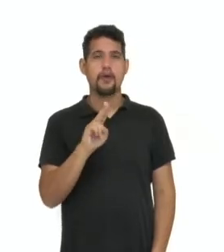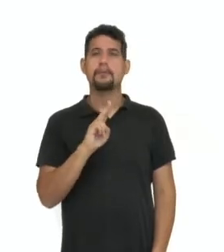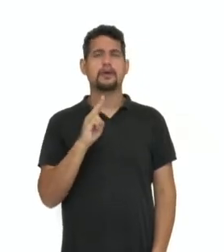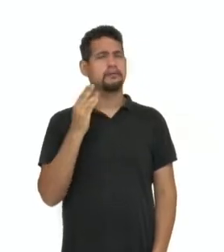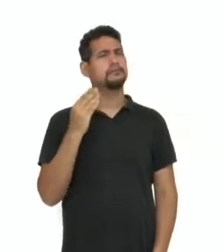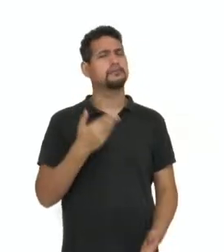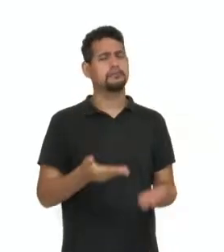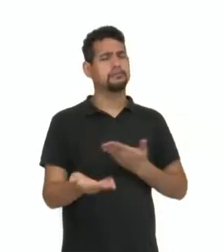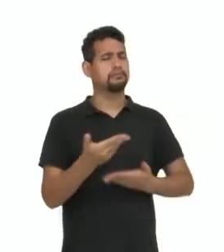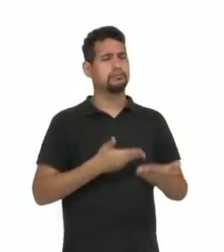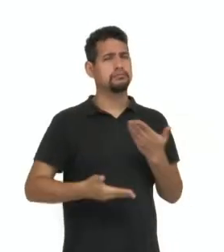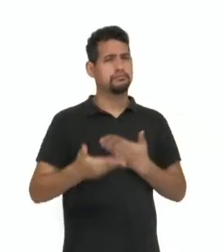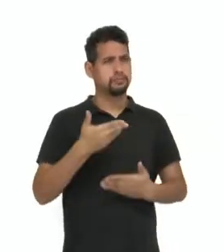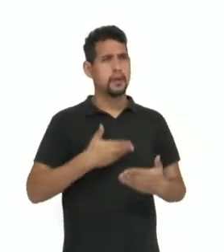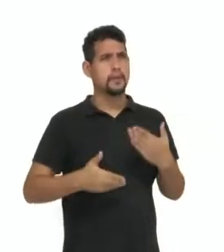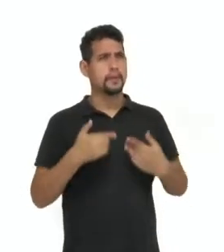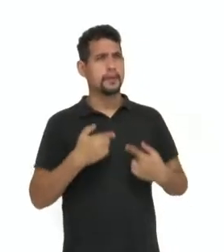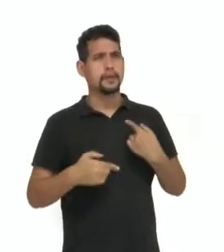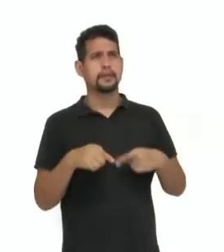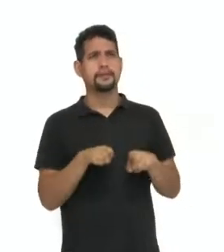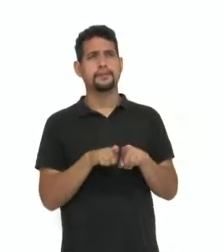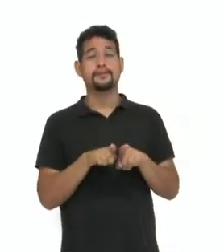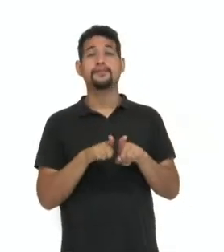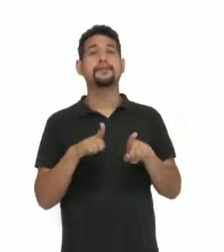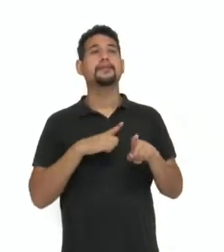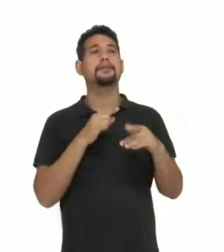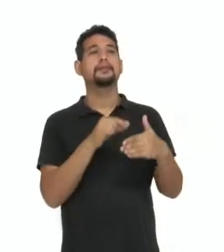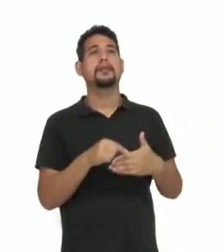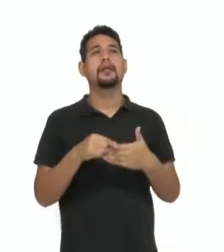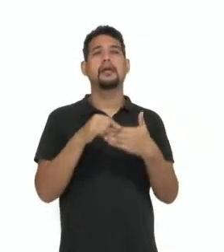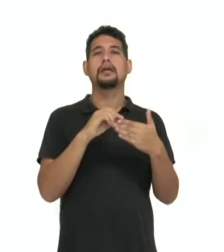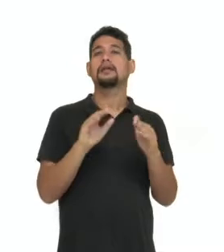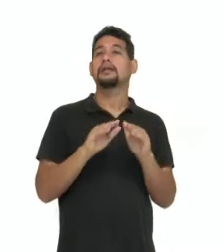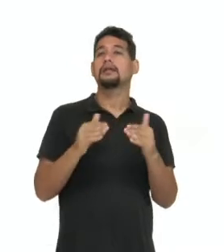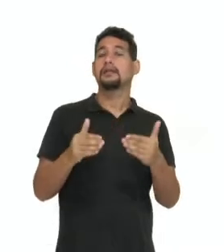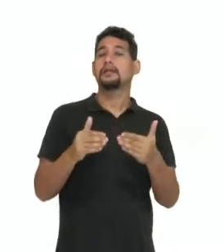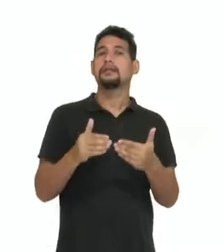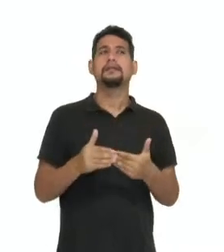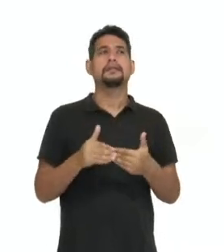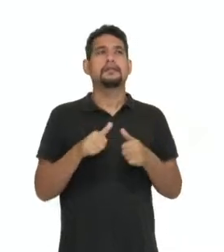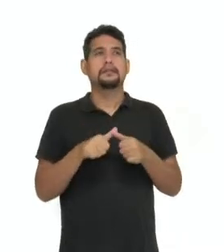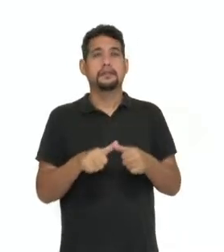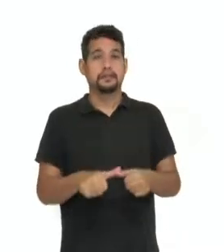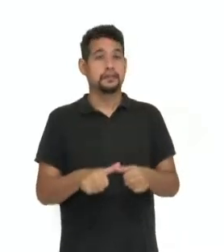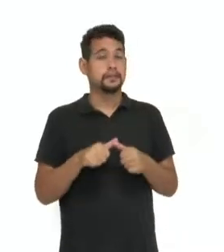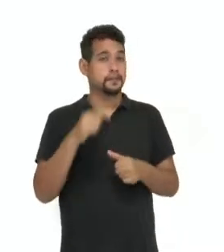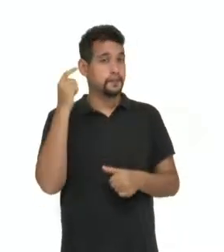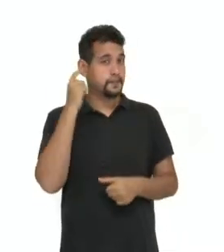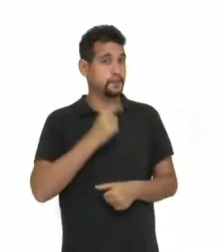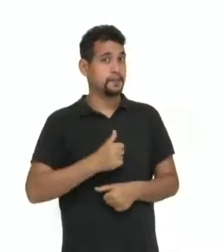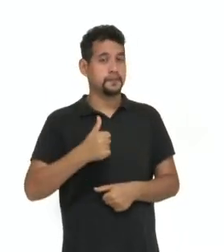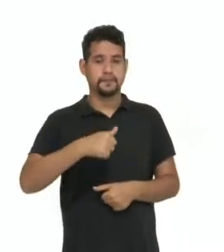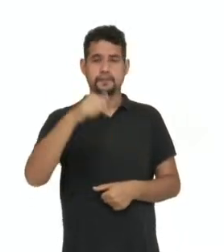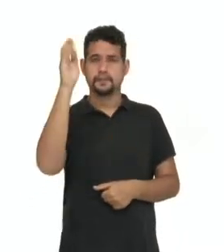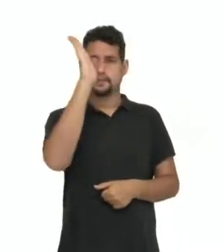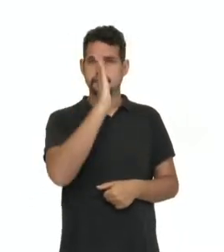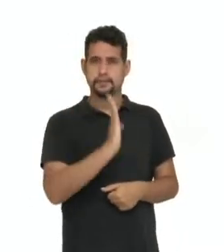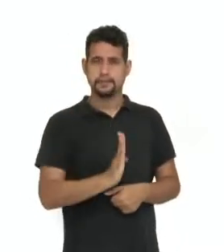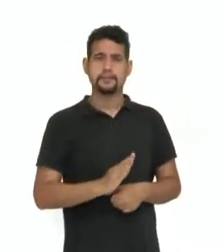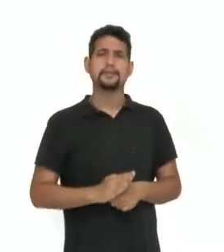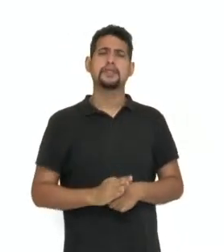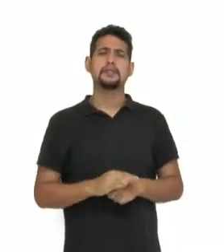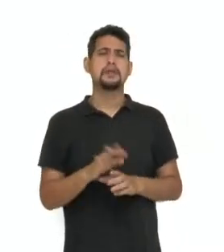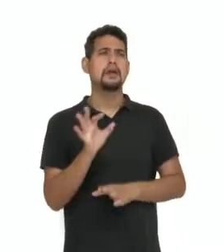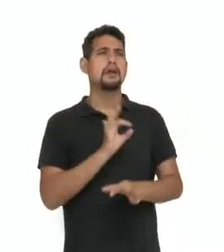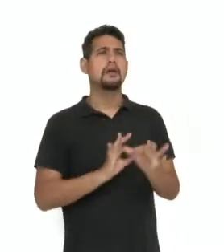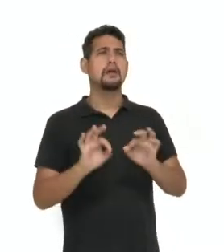século XIX, né? E ele vai liderar uma campanha para a permanência de Dom Pedro I aqui no Brasil,